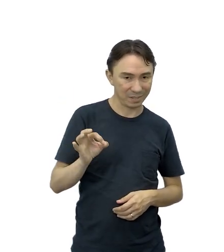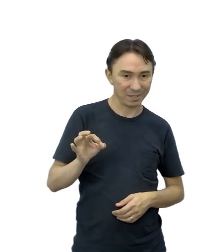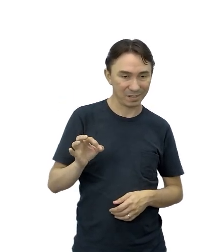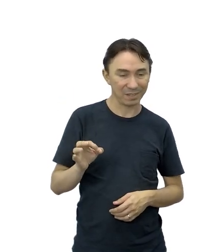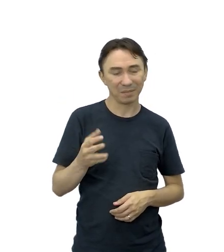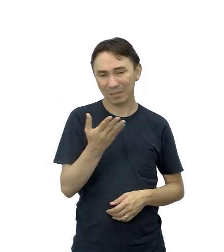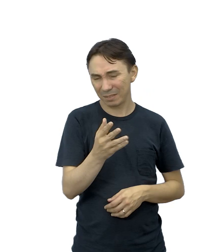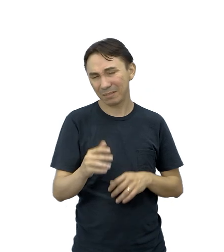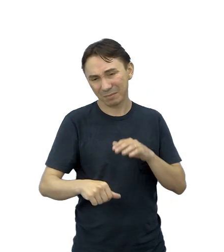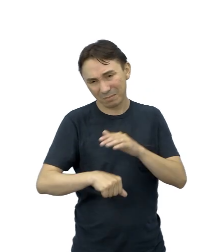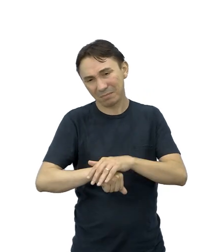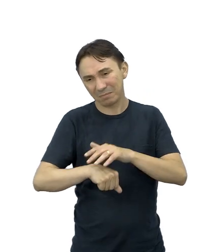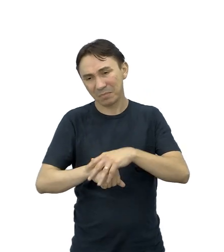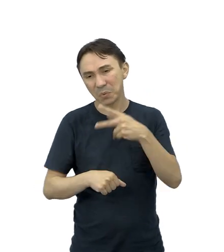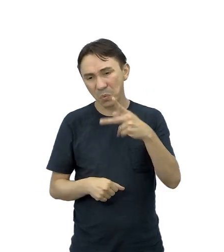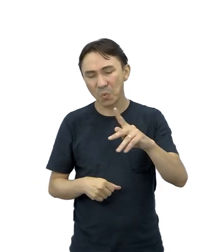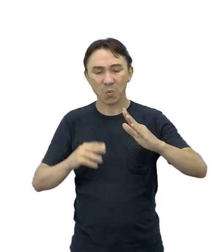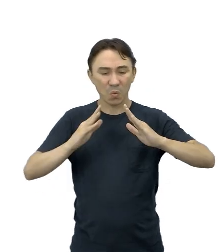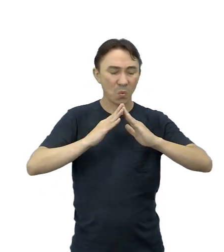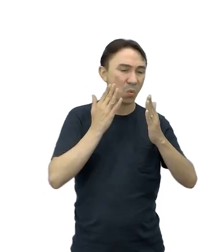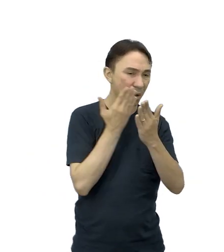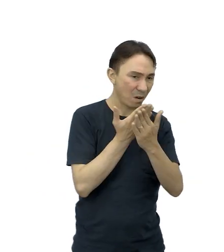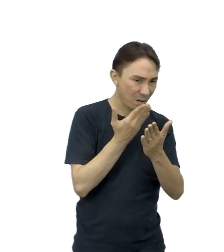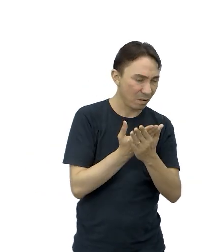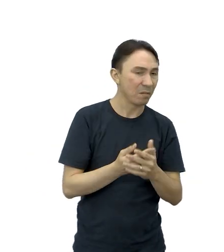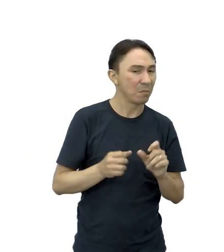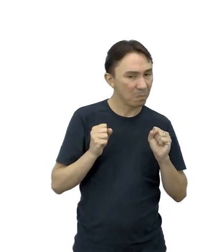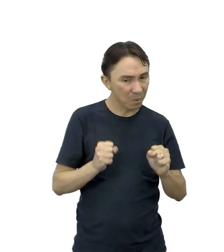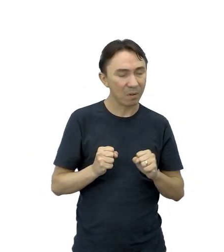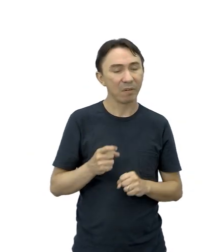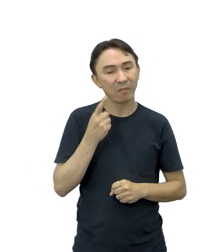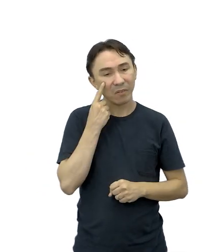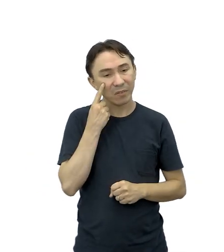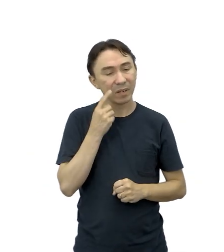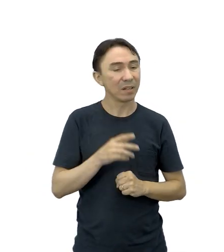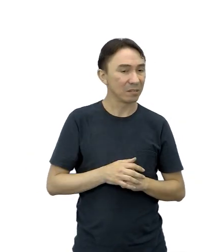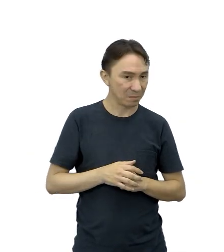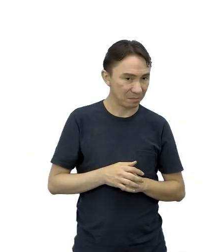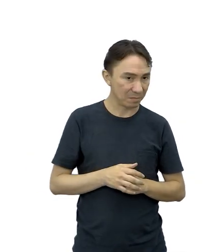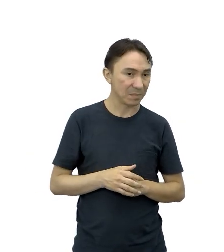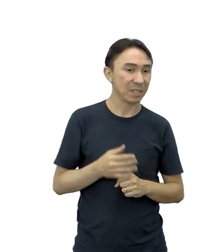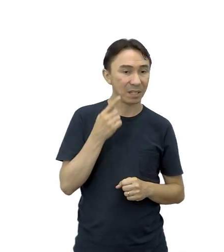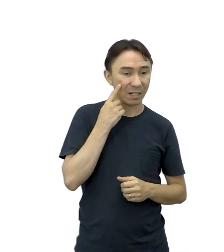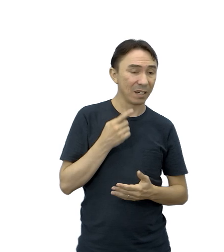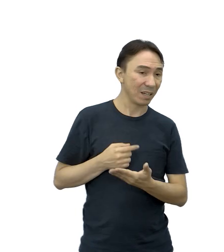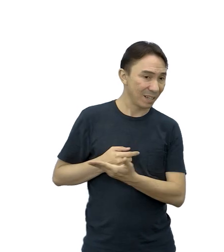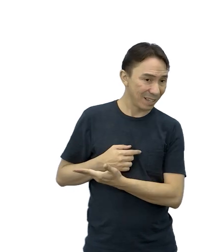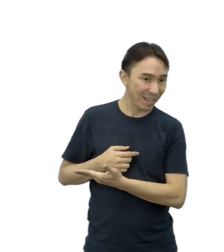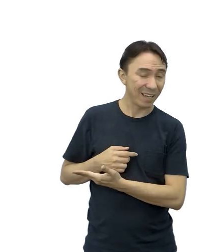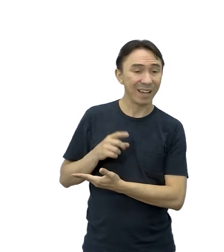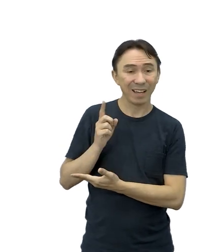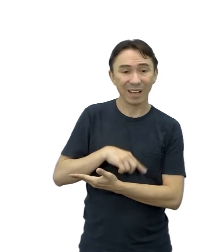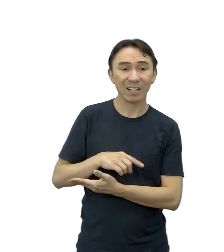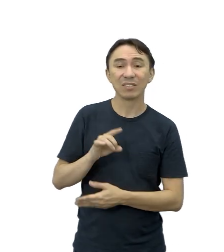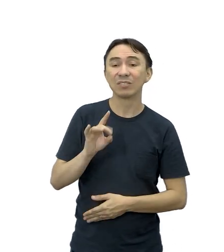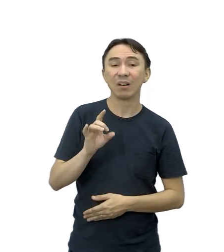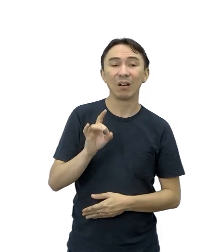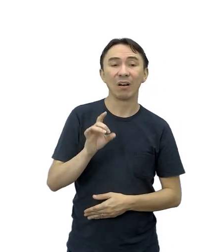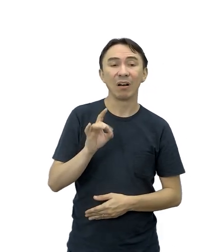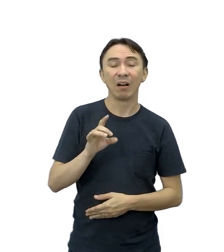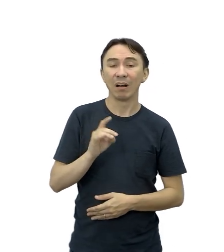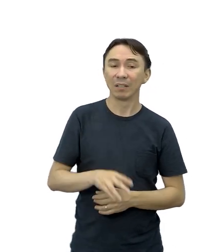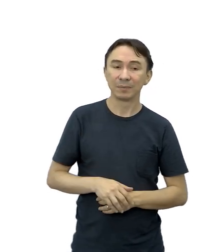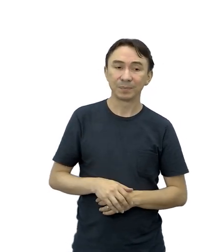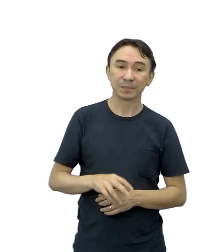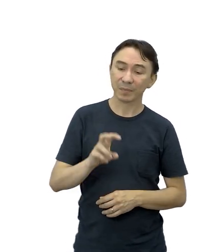escola de vocês. Então, pensando no geral nessa diretoria, 40% dos estudantes participaram e 55%